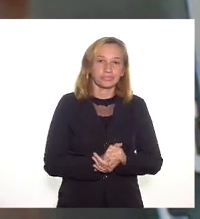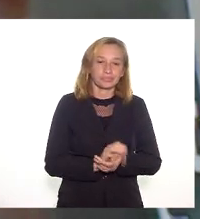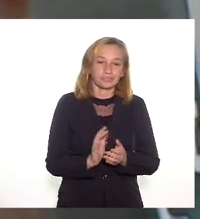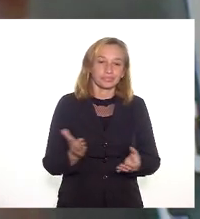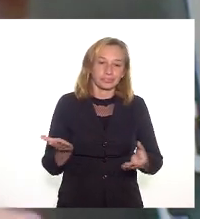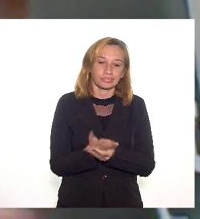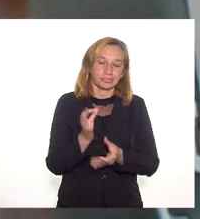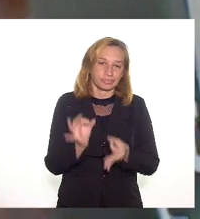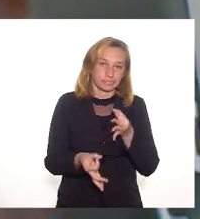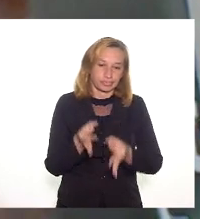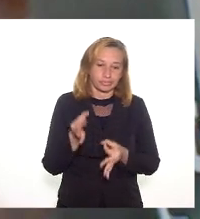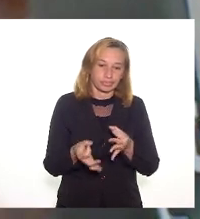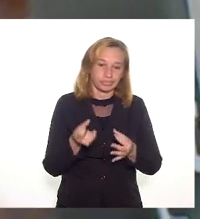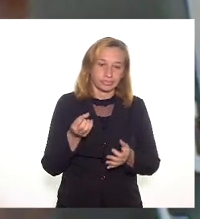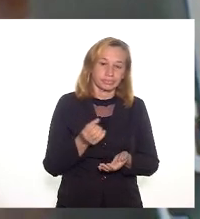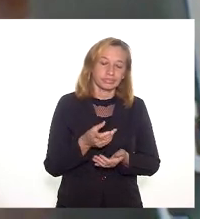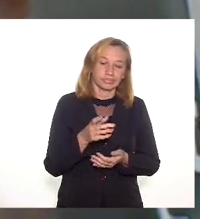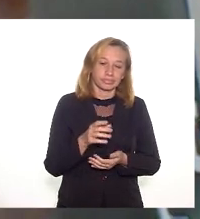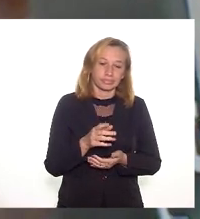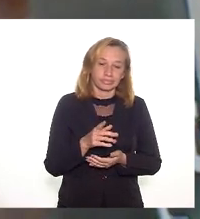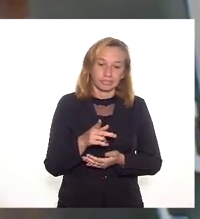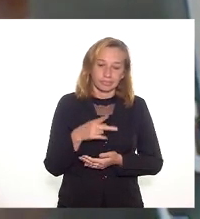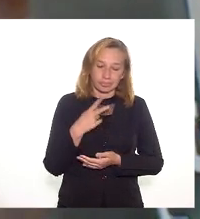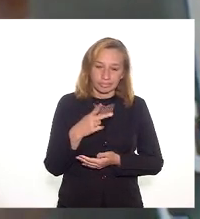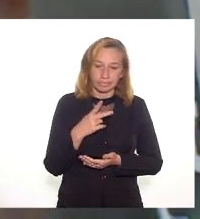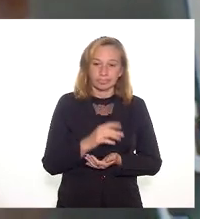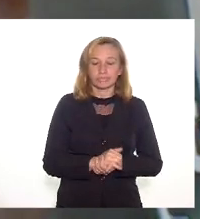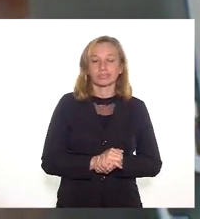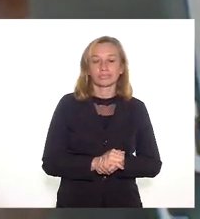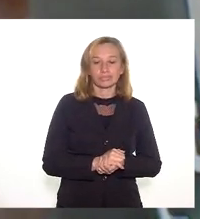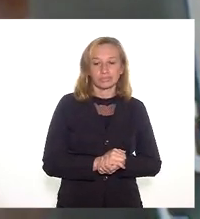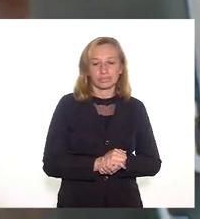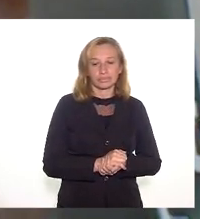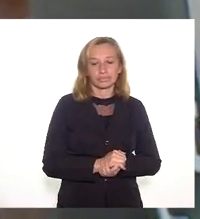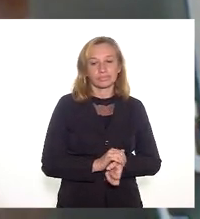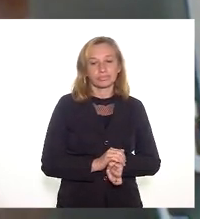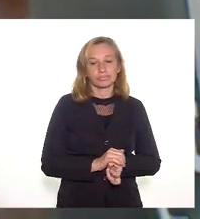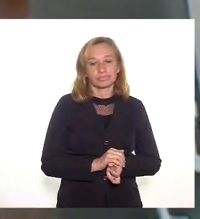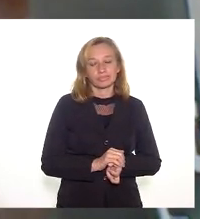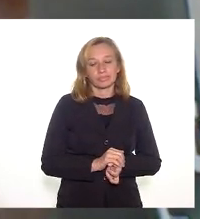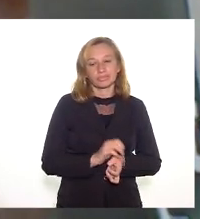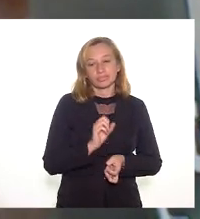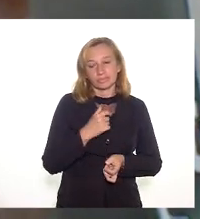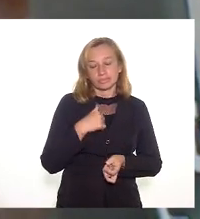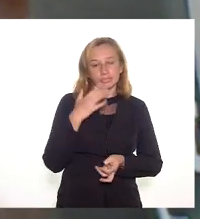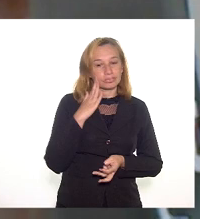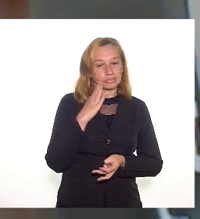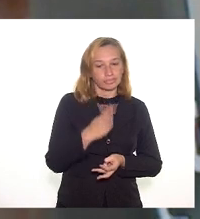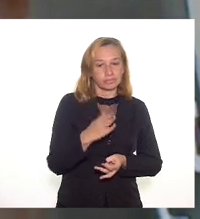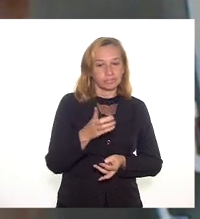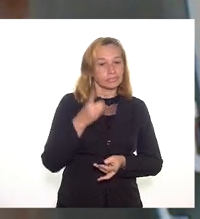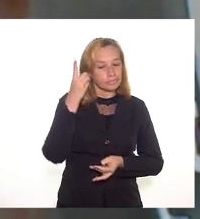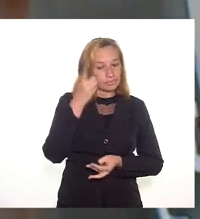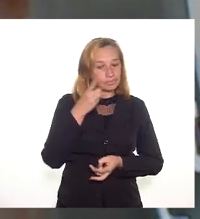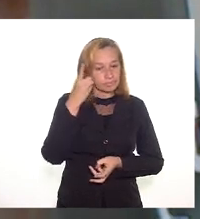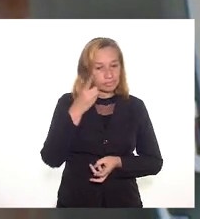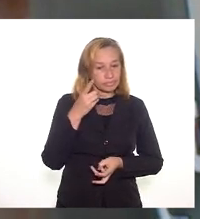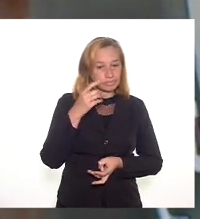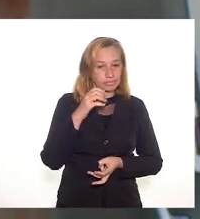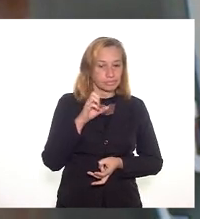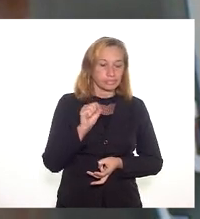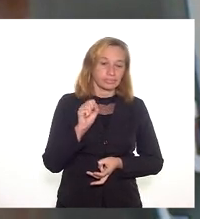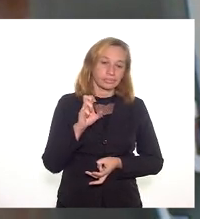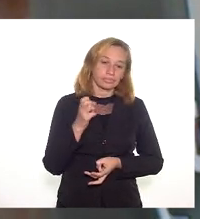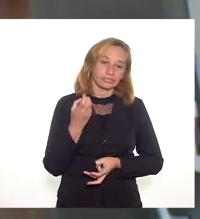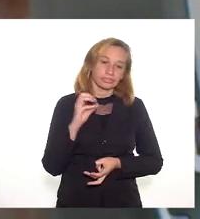ação social. Então, sem entrar no mérito, até para evitar esse ping-pong, se depois for necessário, eu vou direto ao deputado Sérgio Fernandes e coloco para ele todas